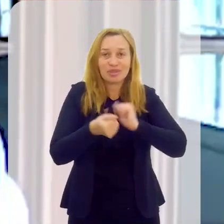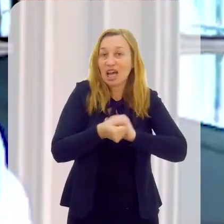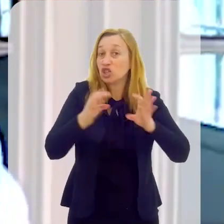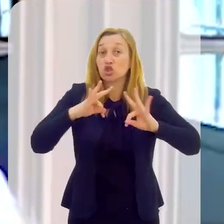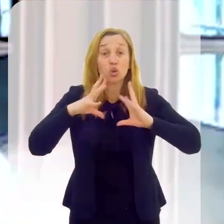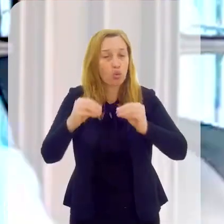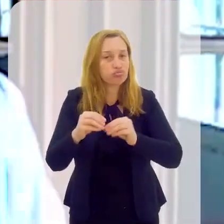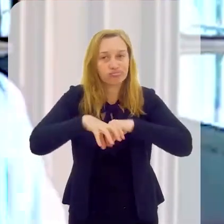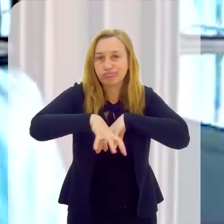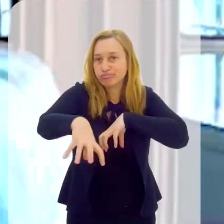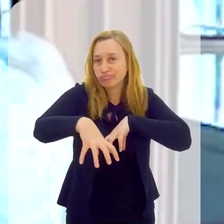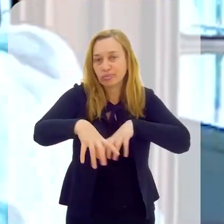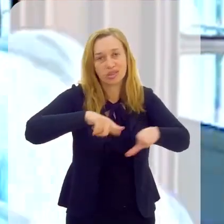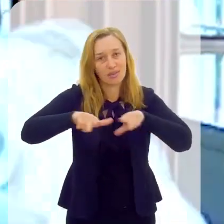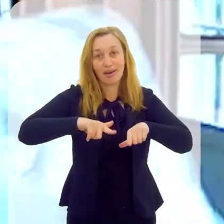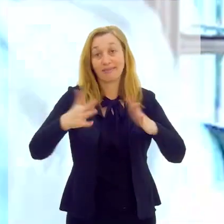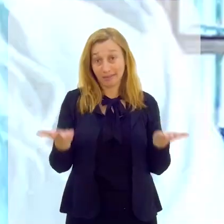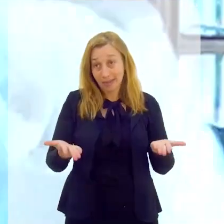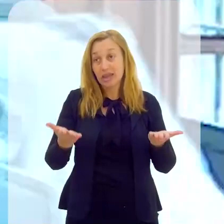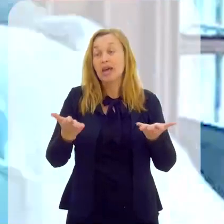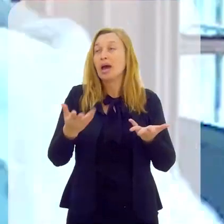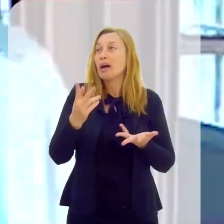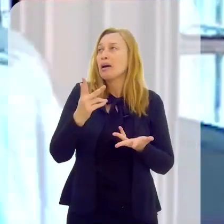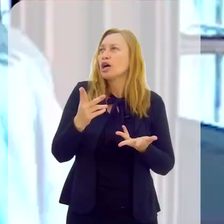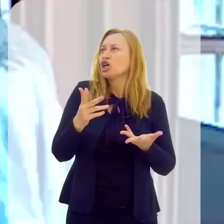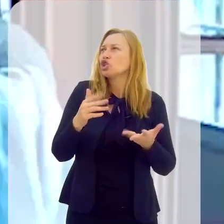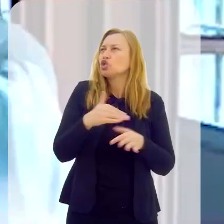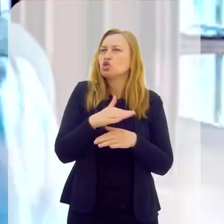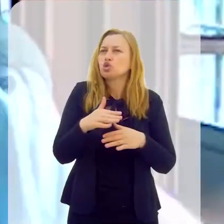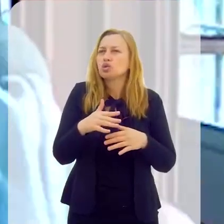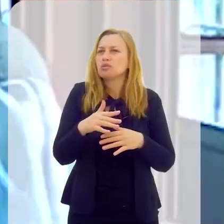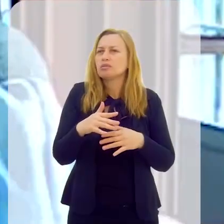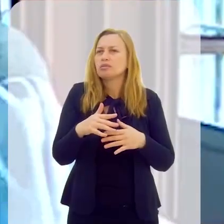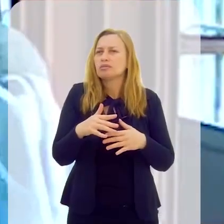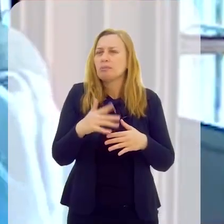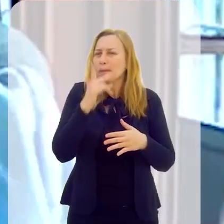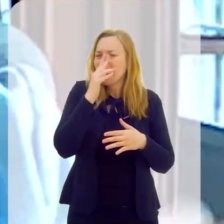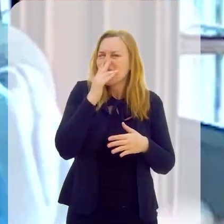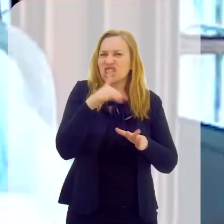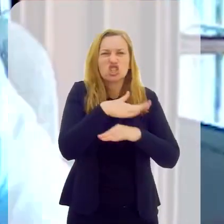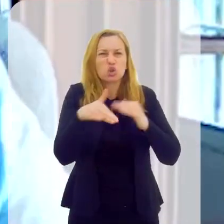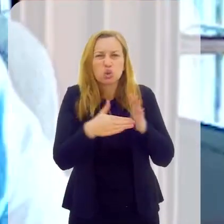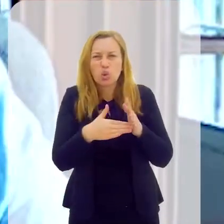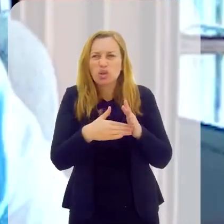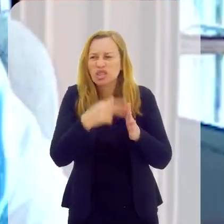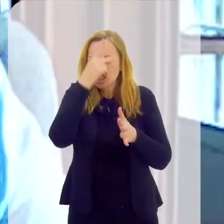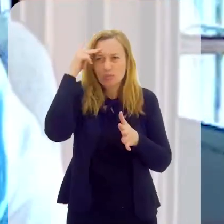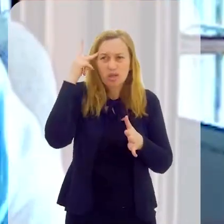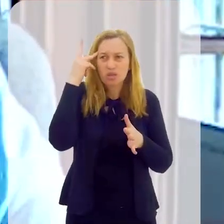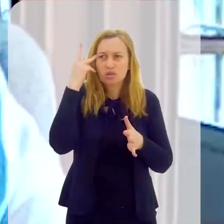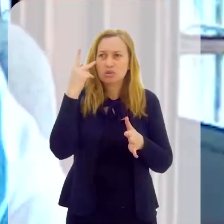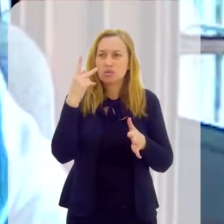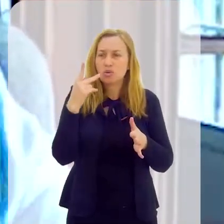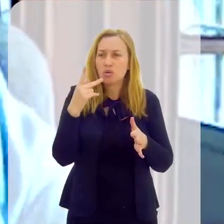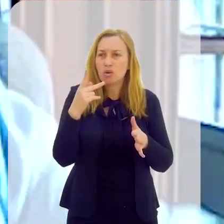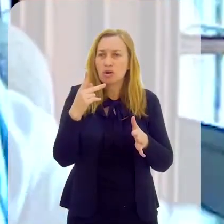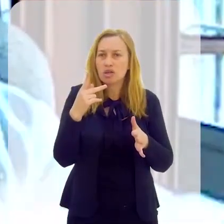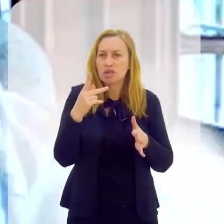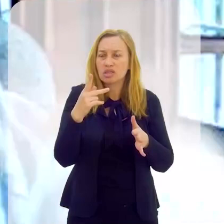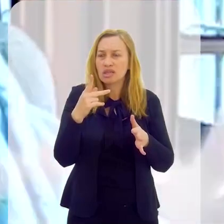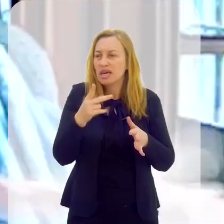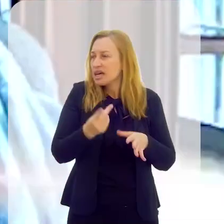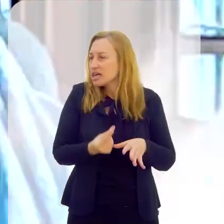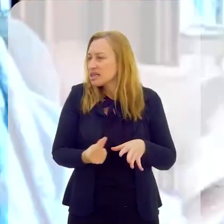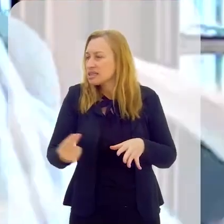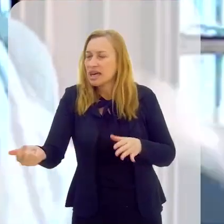que... Todo mundo ficou remoto, né? Então, era como se todo mundo não estivesse na capital, né? Digamos assim. Todo mundo